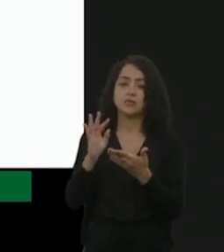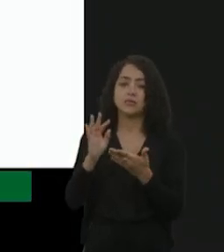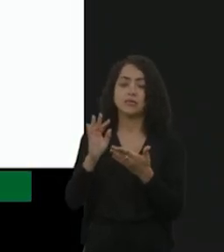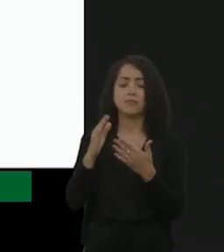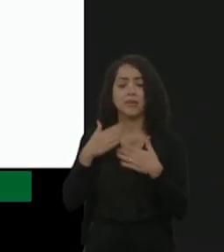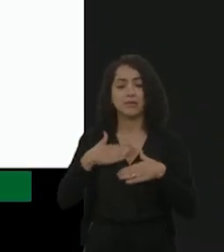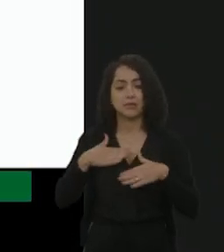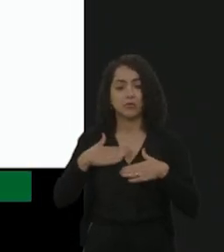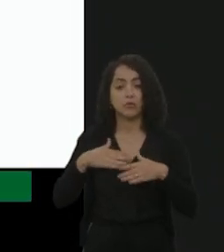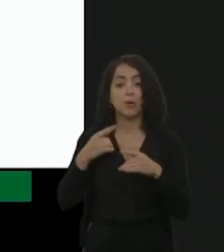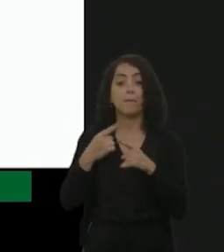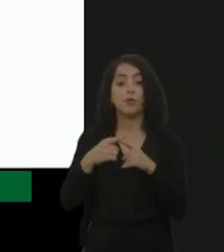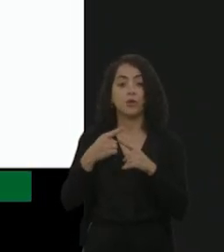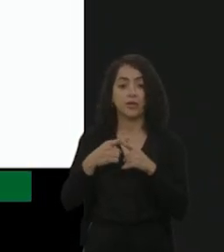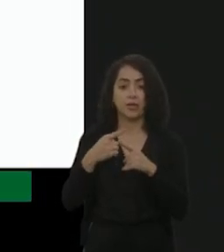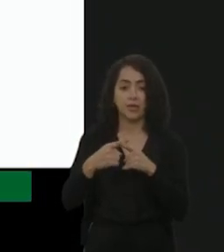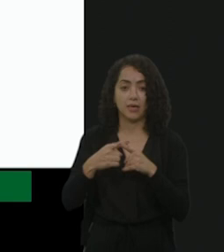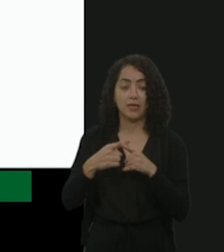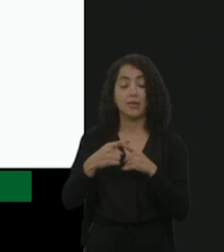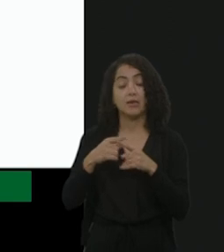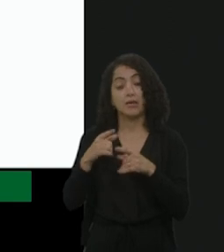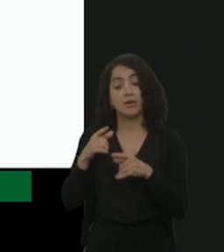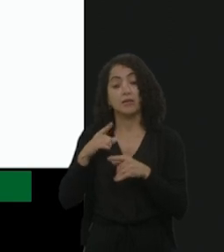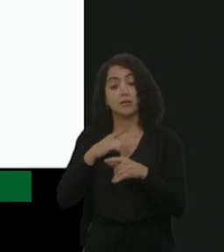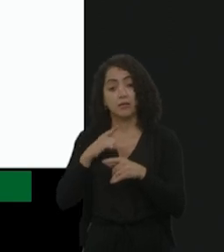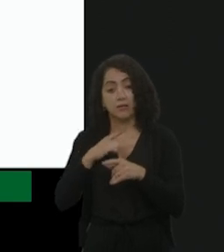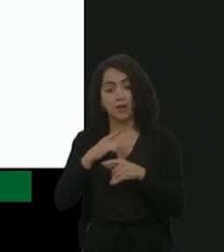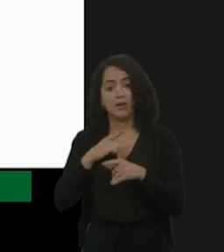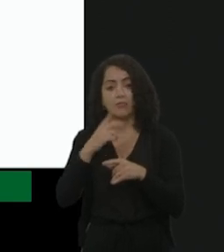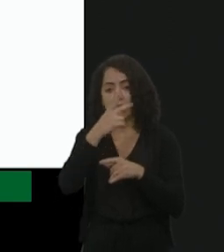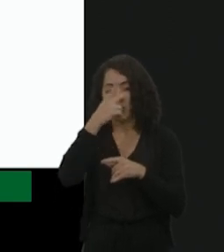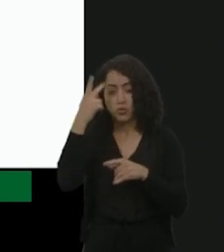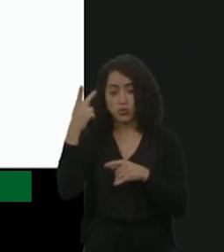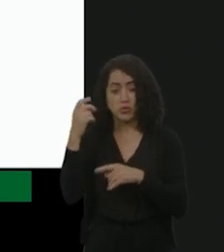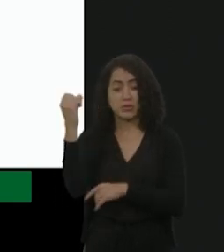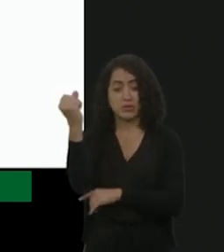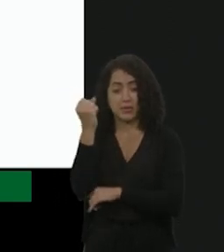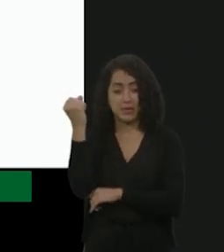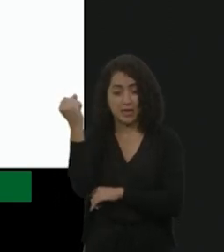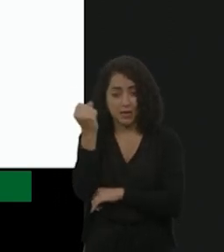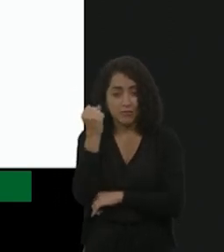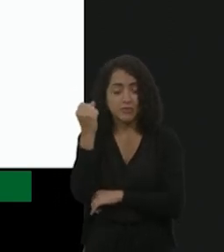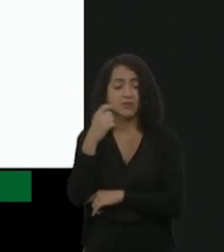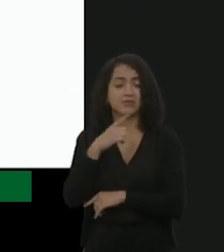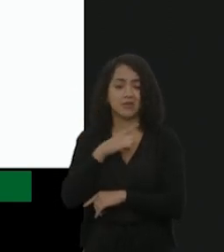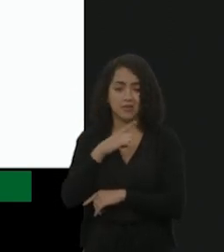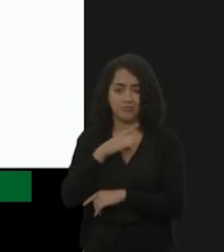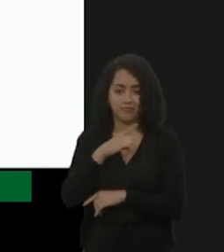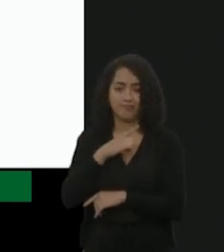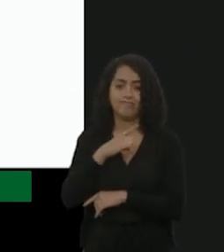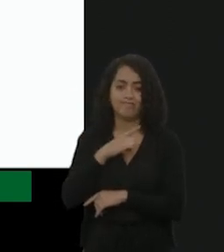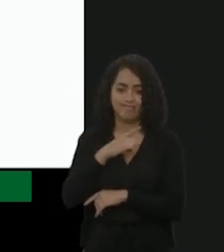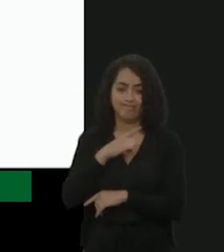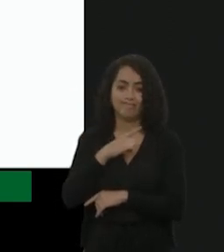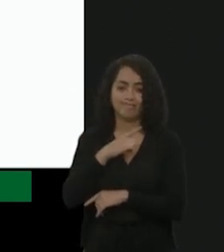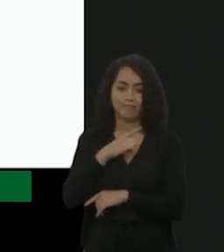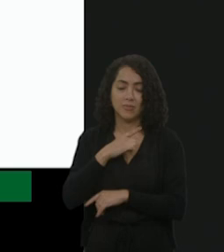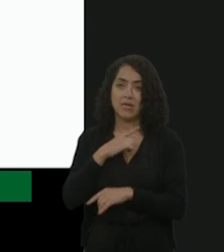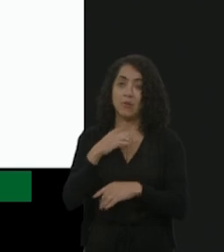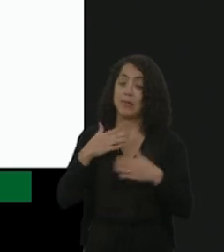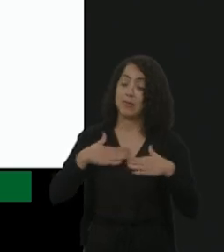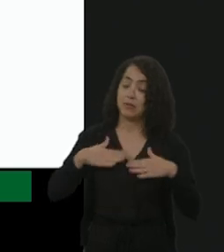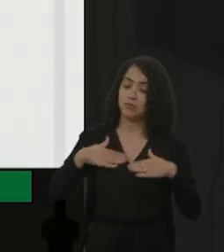Teoricamente, por quê? Porque tem pacientes cirróticos muito graves. Eu tenho pacientes muito graves, né? Então, não é que é tão tranquilo